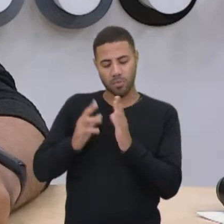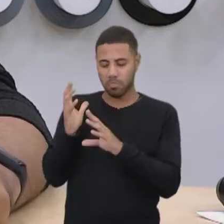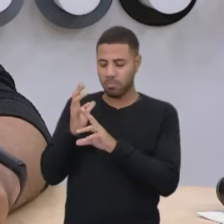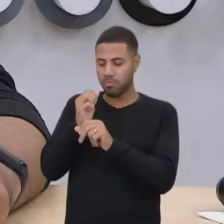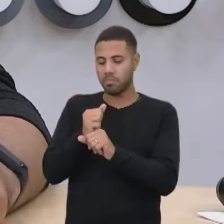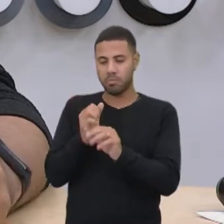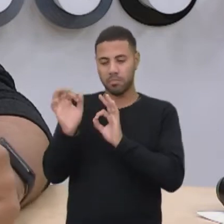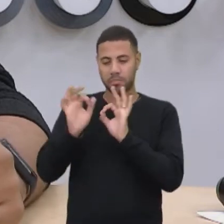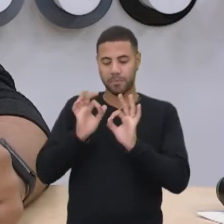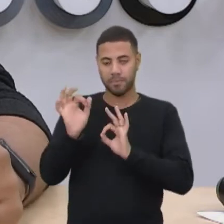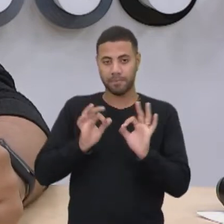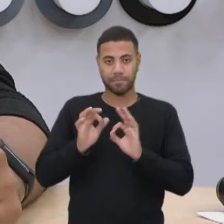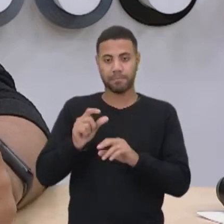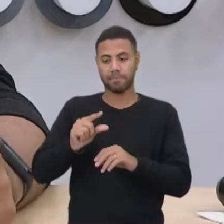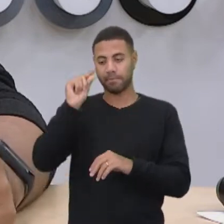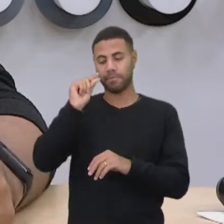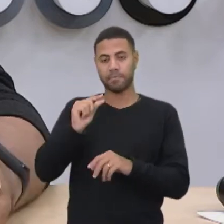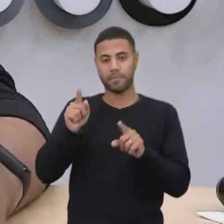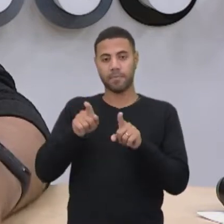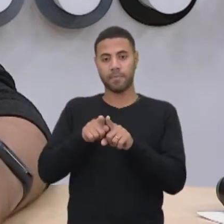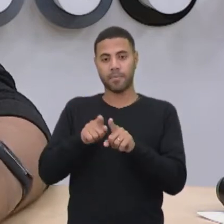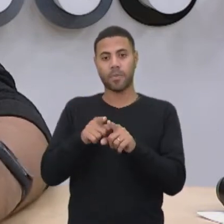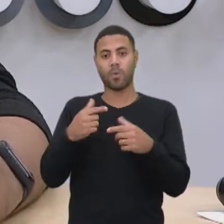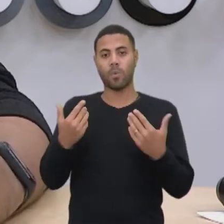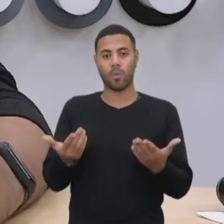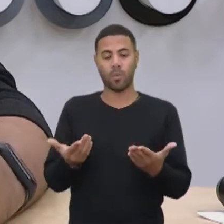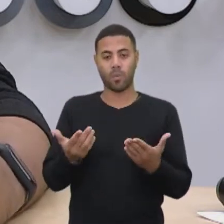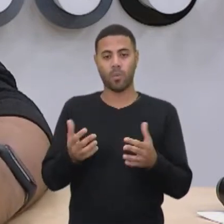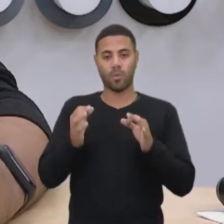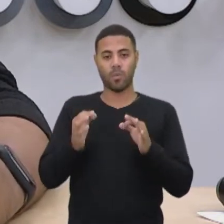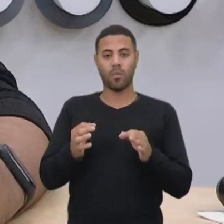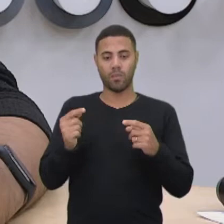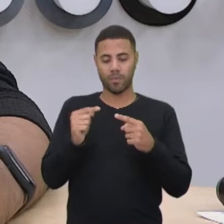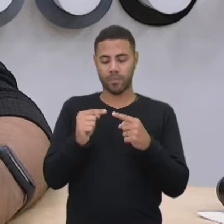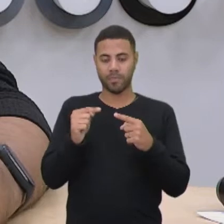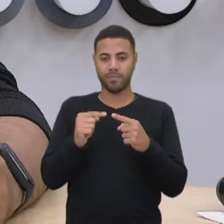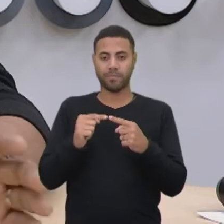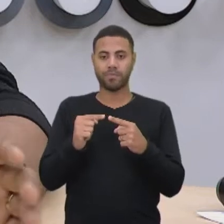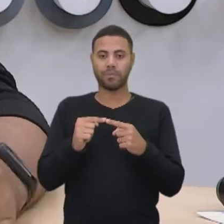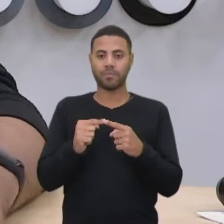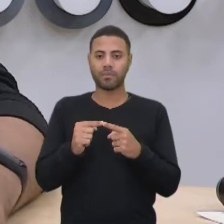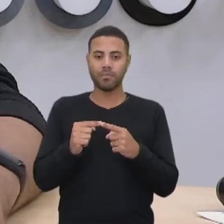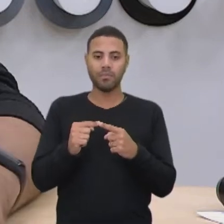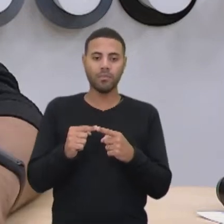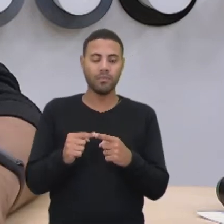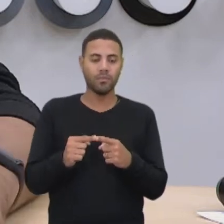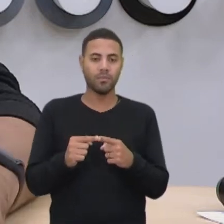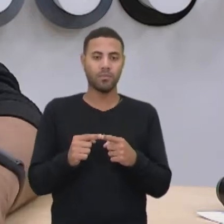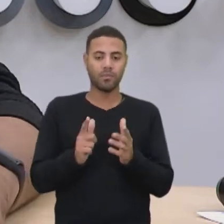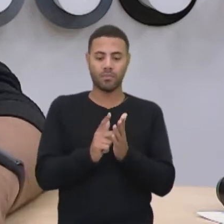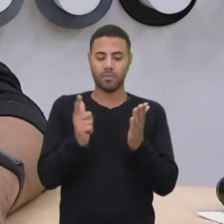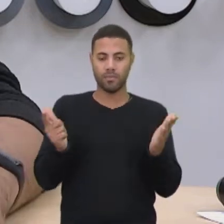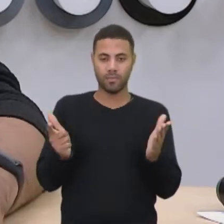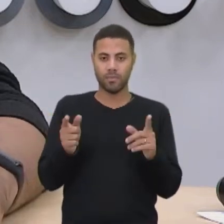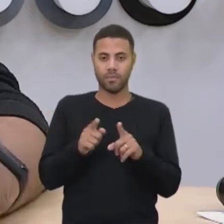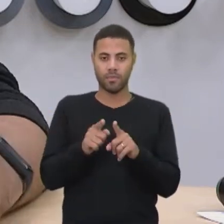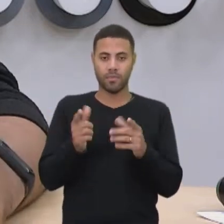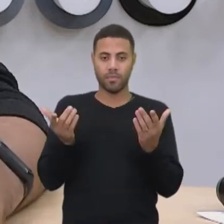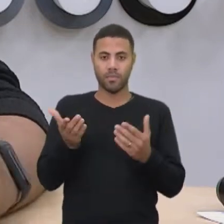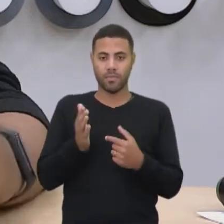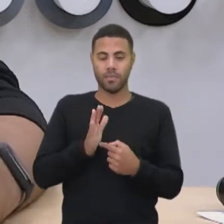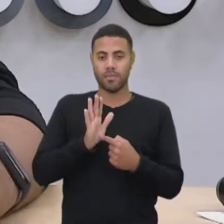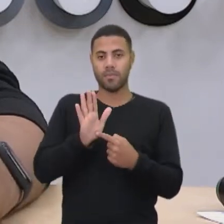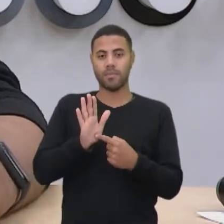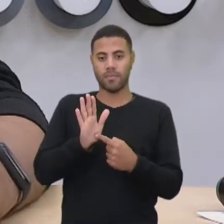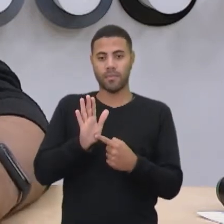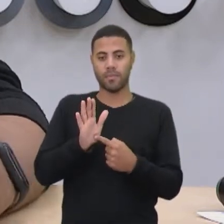todos os ajustes, escolhendo, e determinando qual que é o suporte em que vai se veicular do seu jornal comunitário. Então a gente aqui,